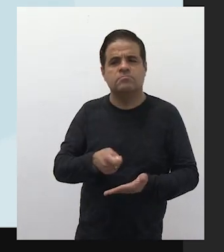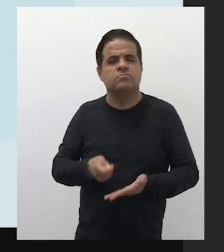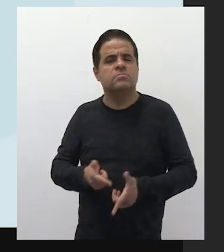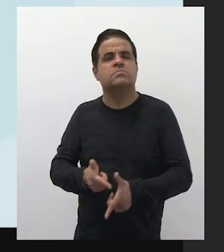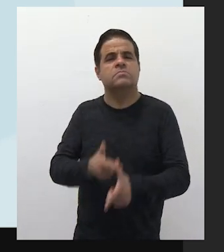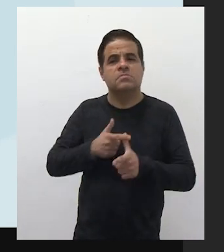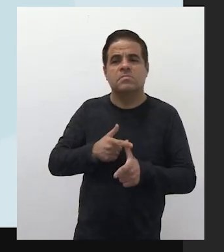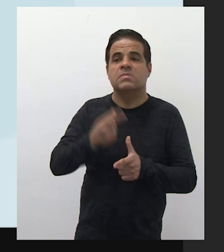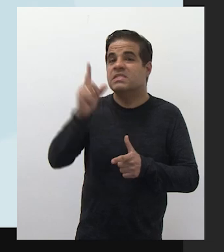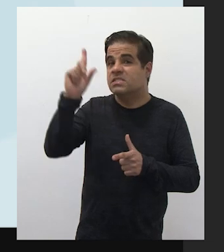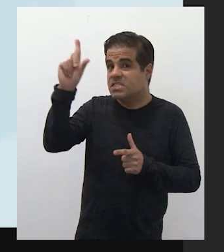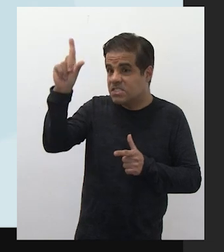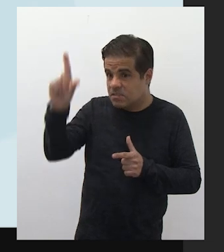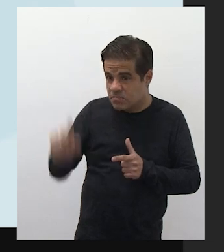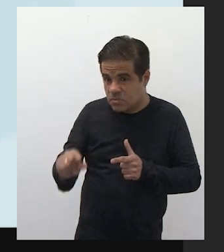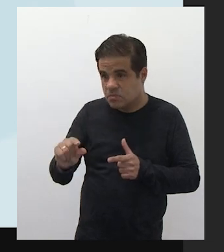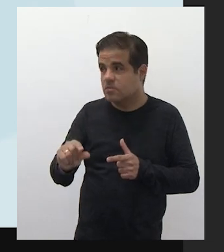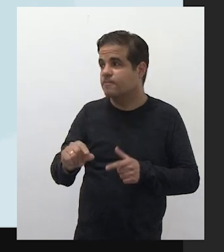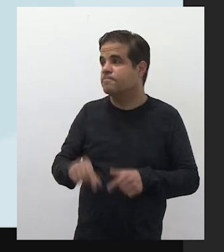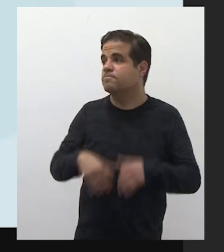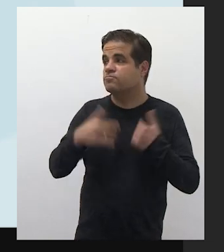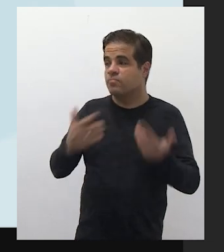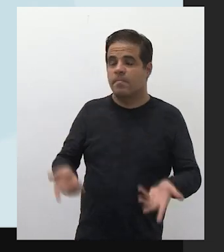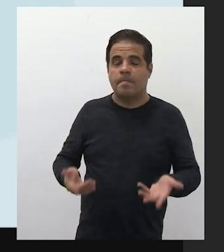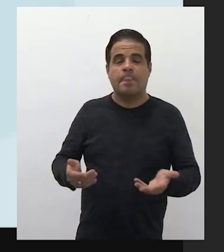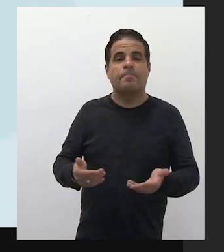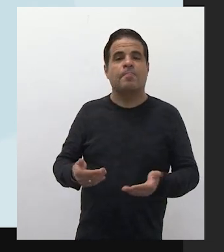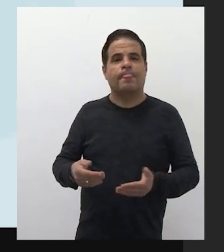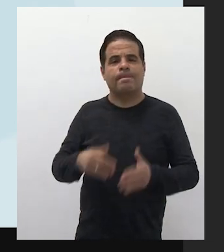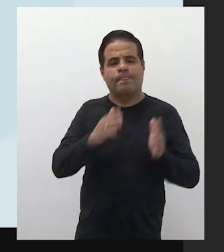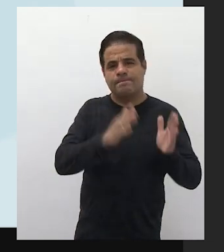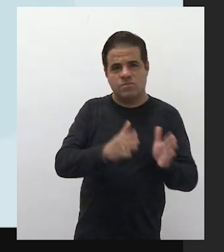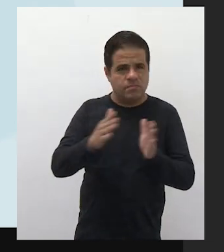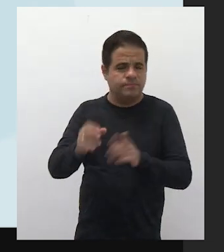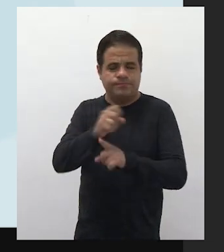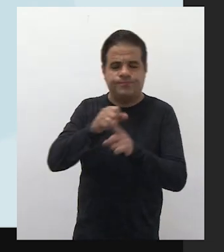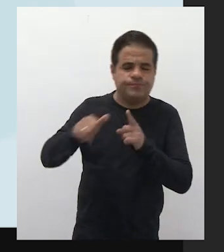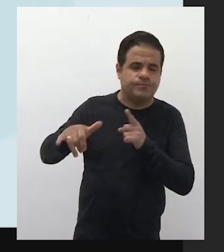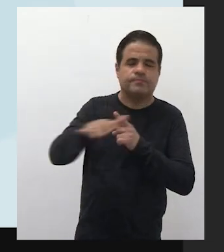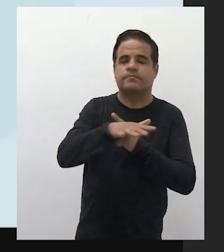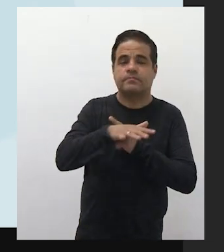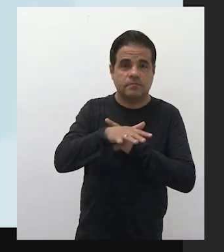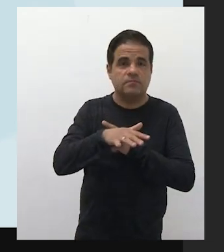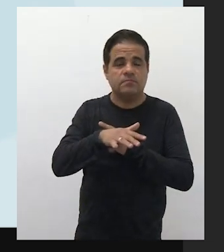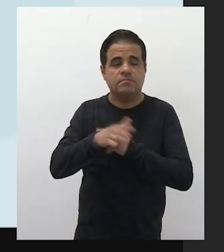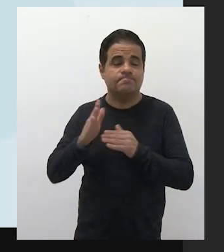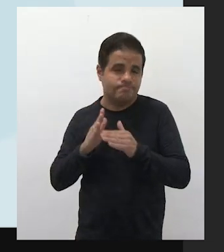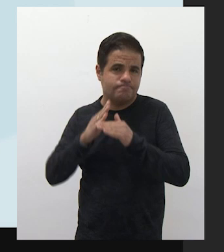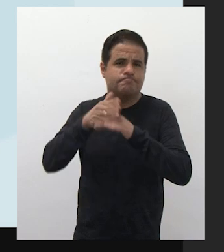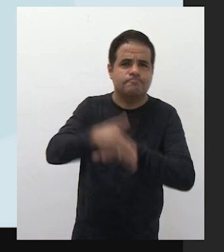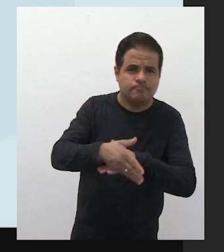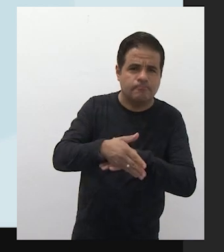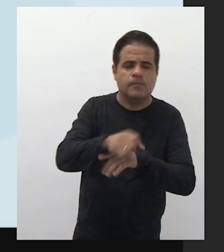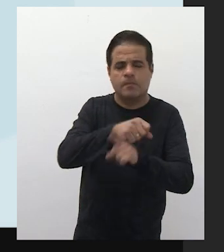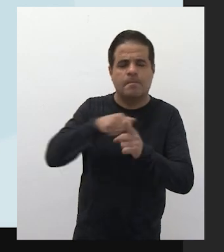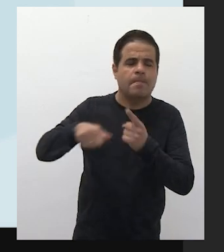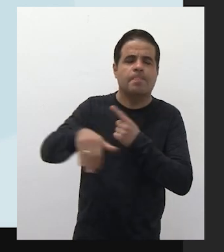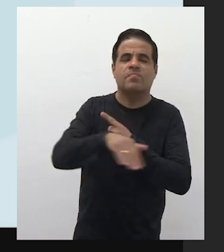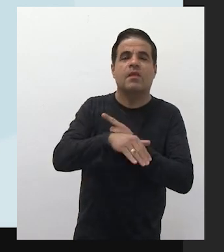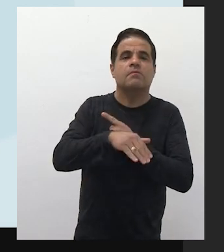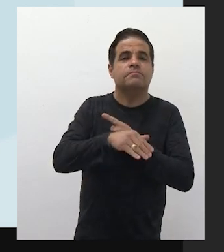seja, diminuindo a faceta social do Estado, a atuação social